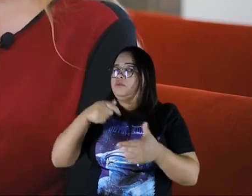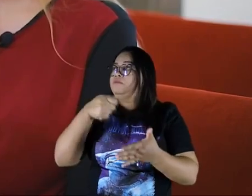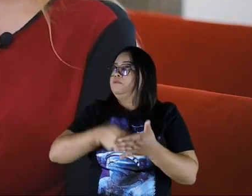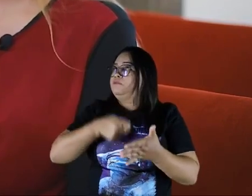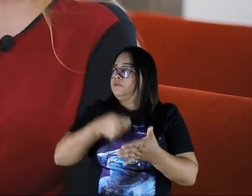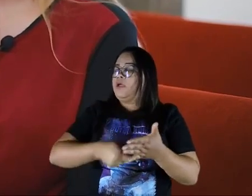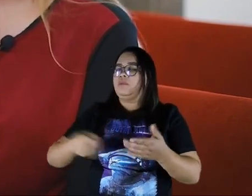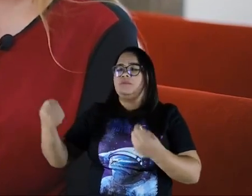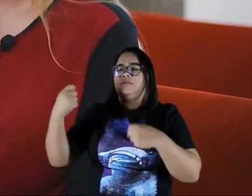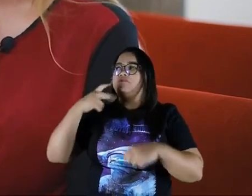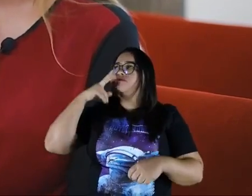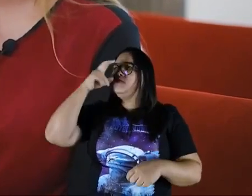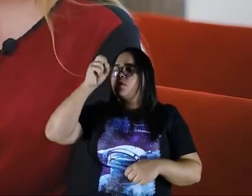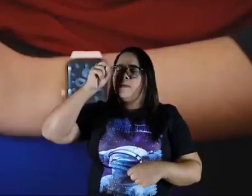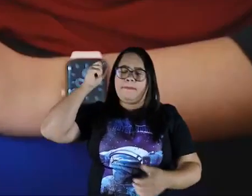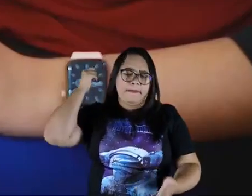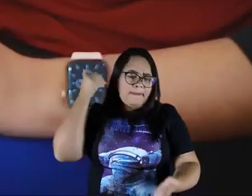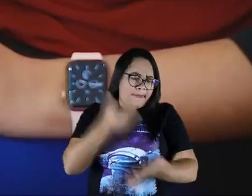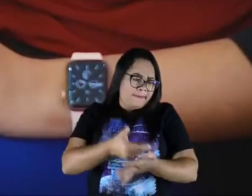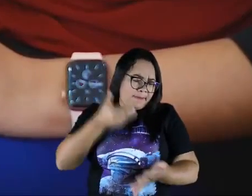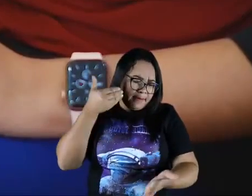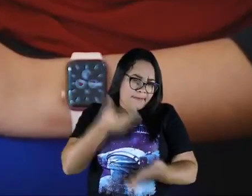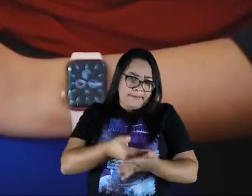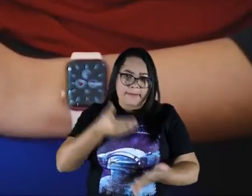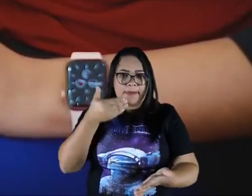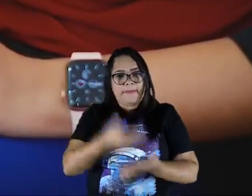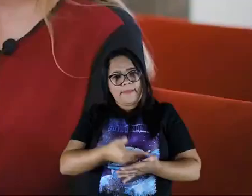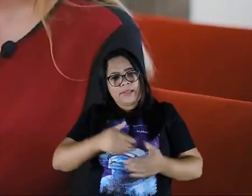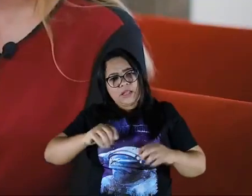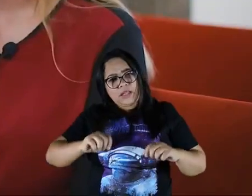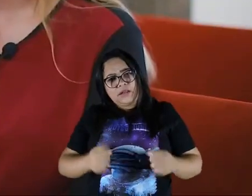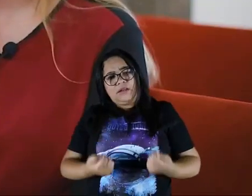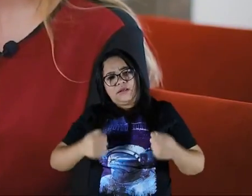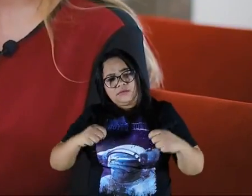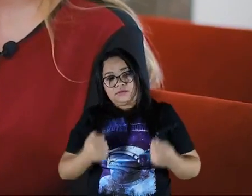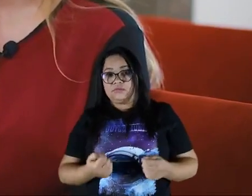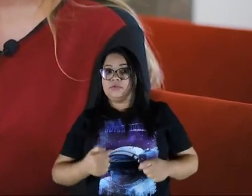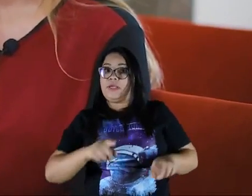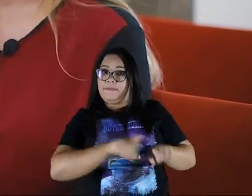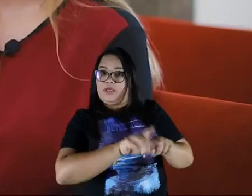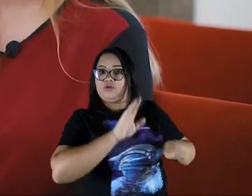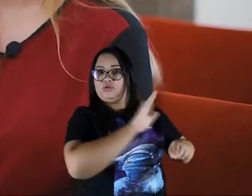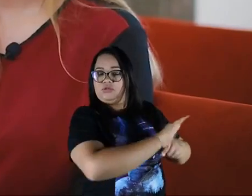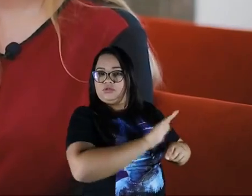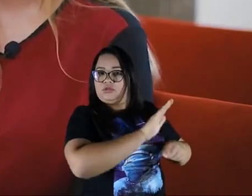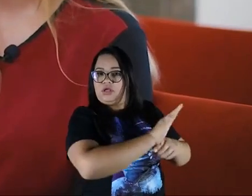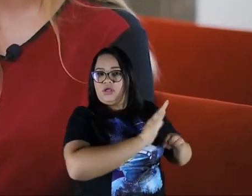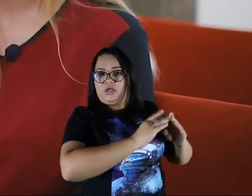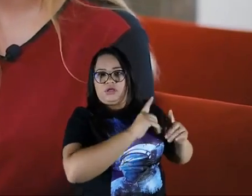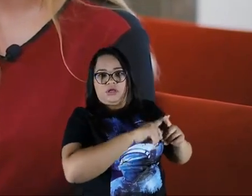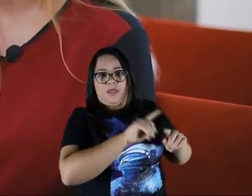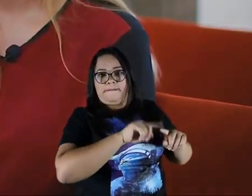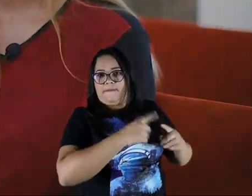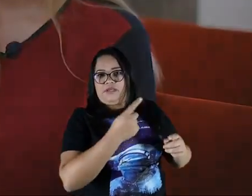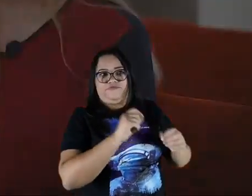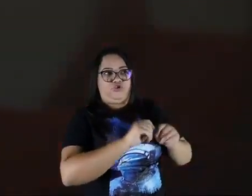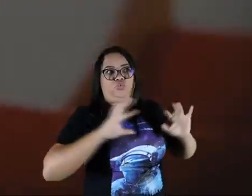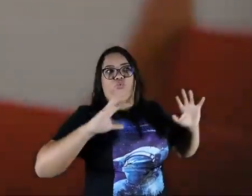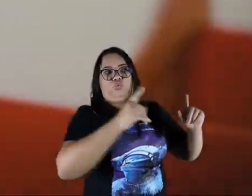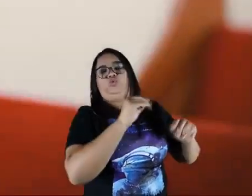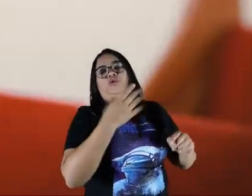E pedi forças, estudei muito, me dediquei muito, fiz as coisas da igreja, mas não consegui fazer tudo o que eu queria.